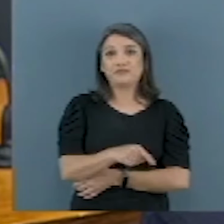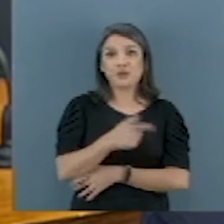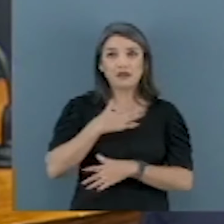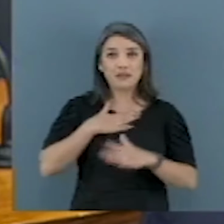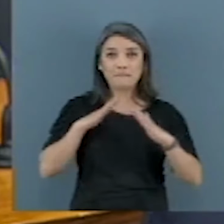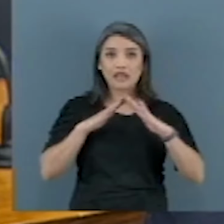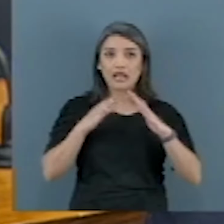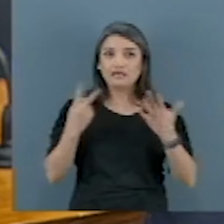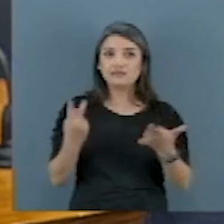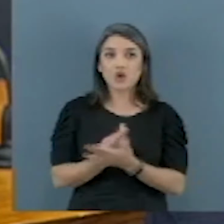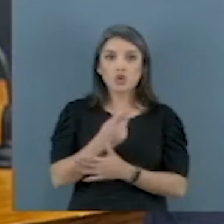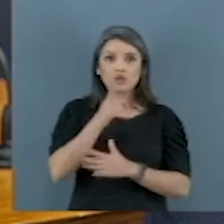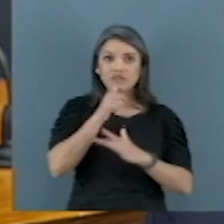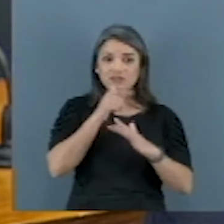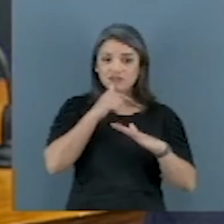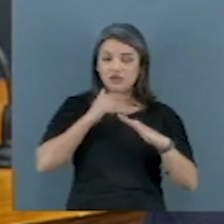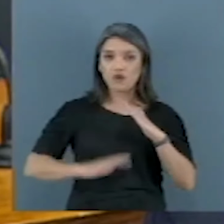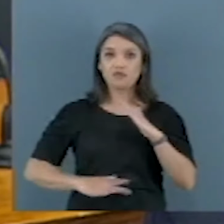atingida, mas